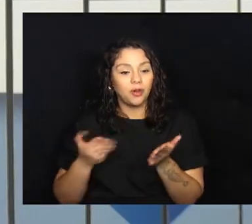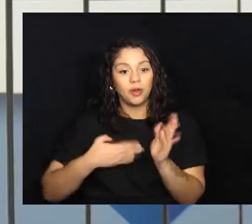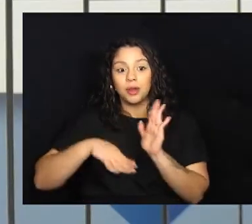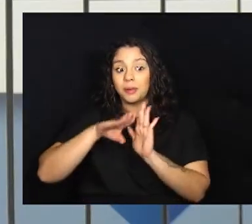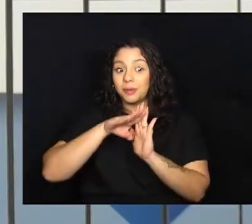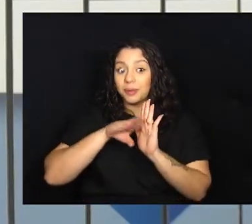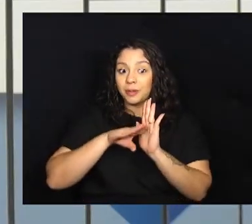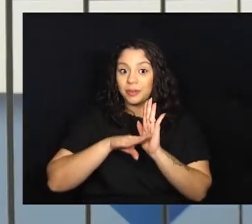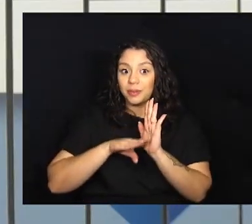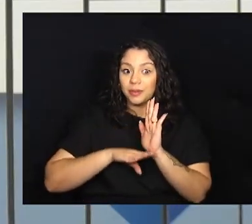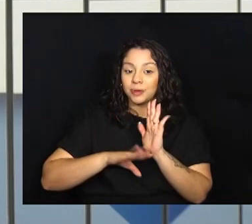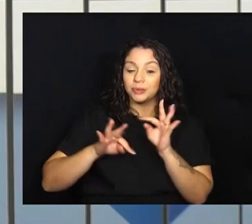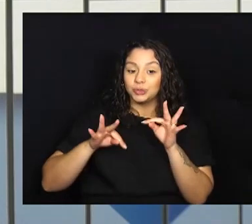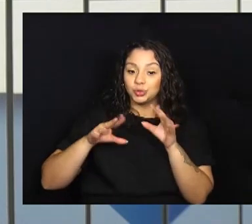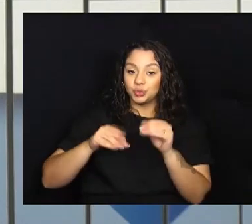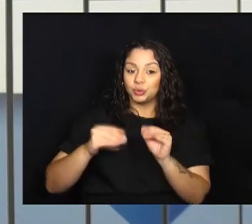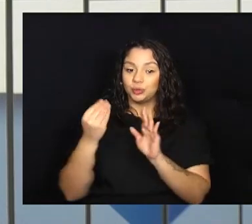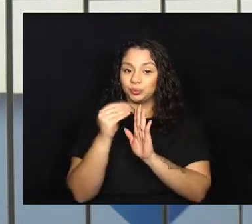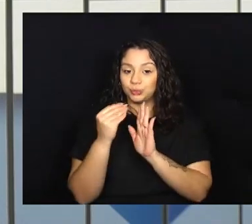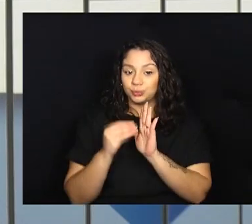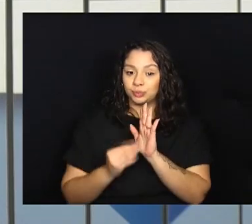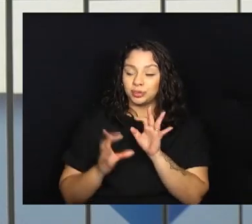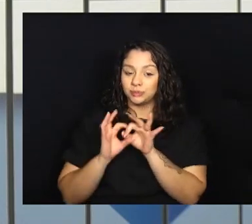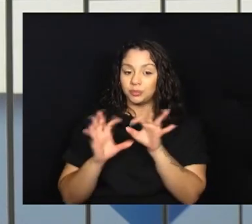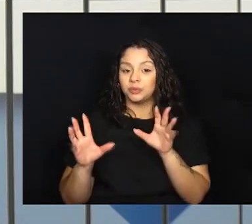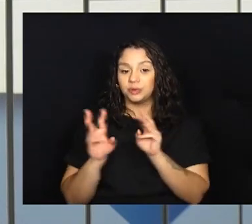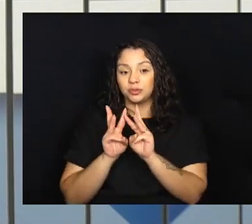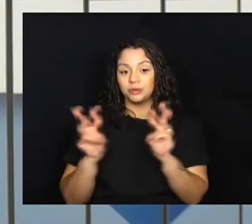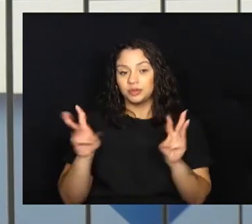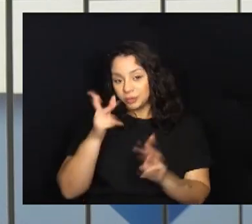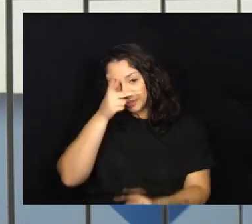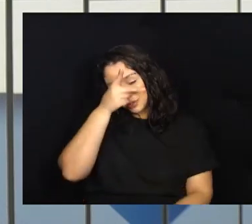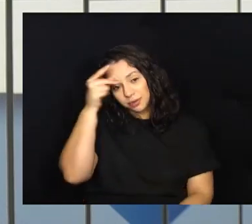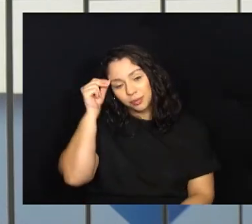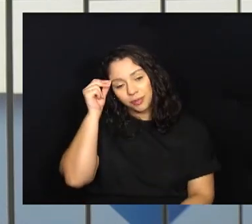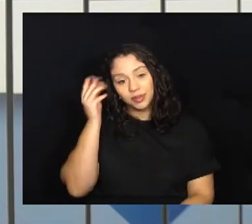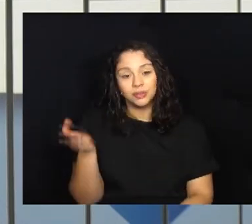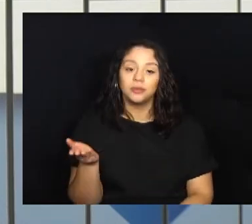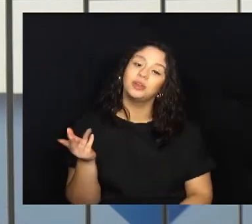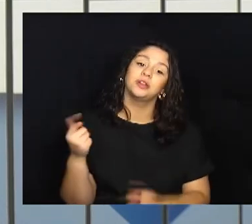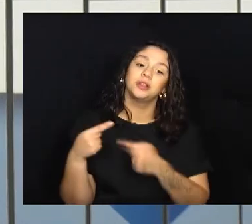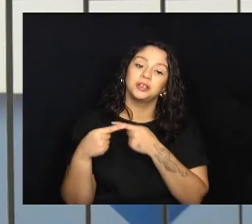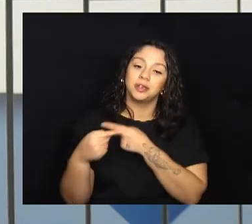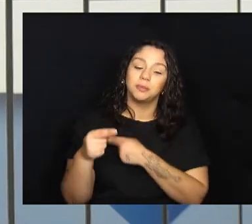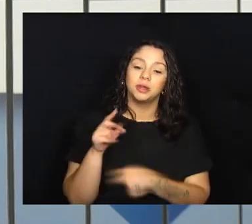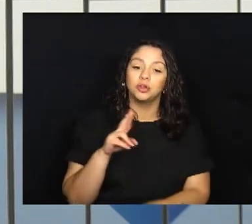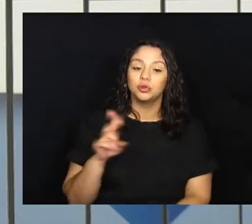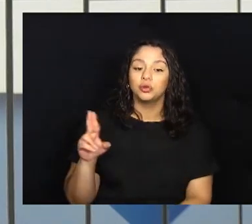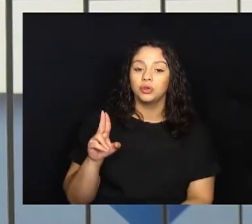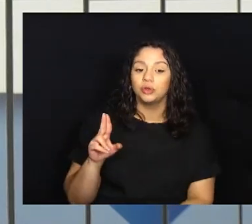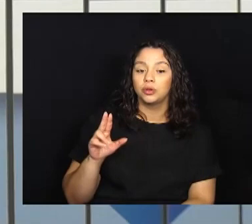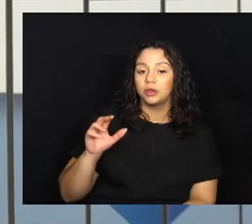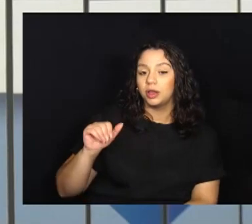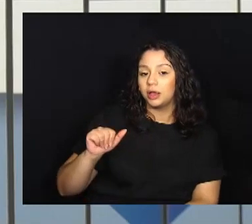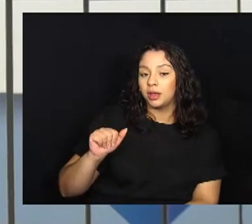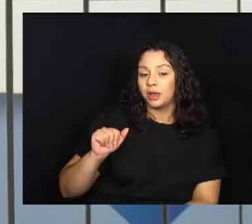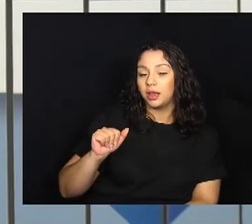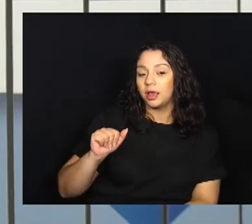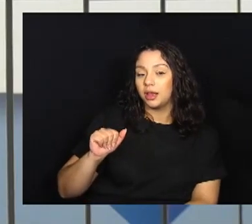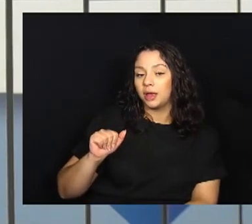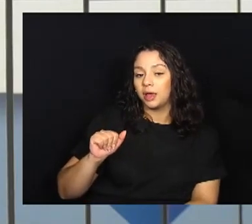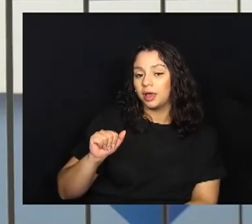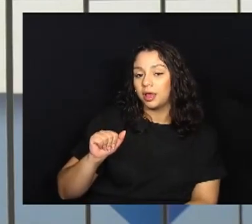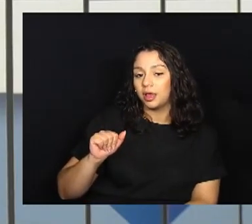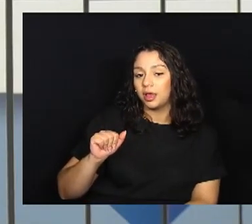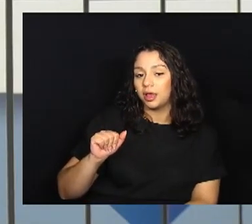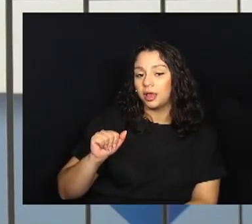está completa e disponível no site da Prefeitura na semana chamada Habla Juventudes. A gente